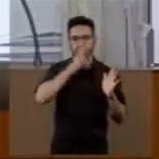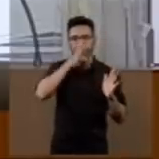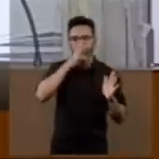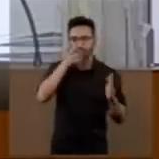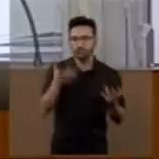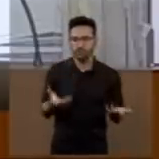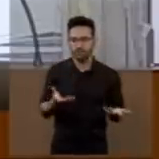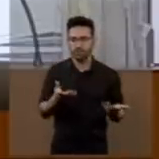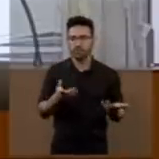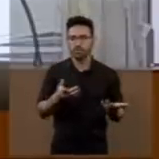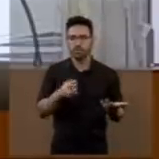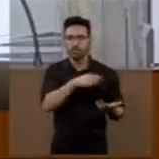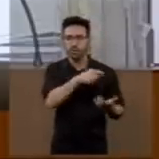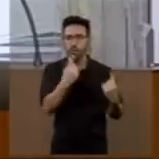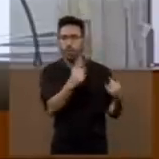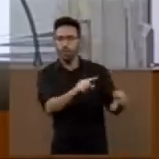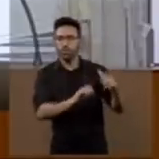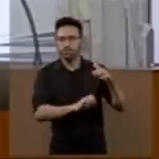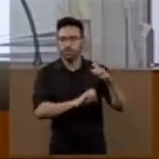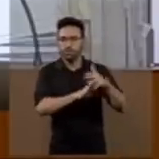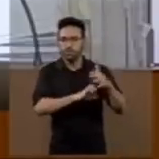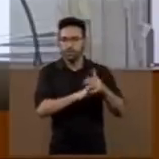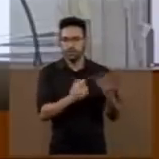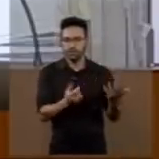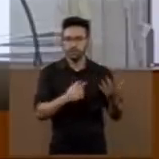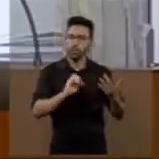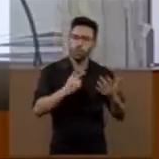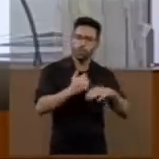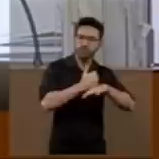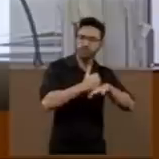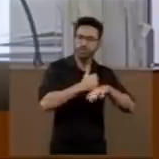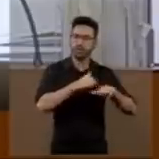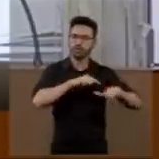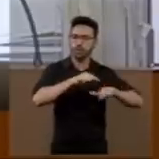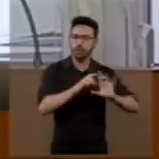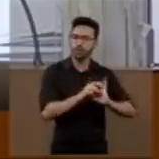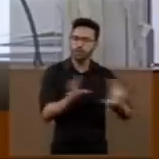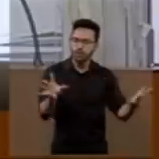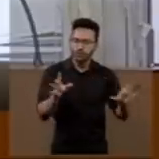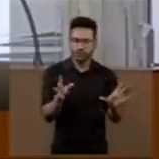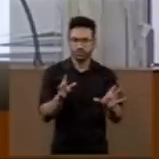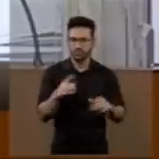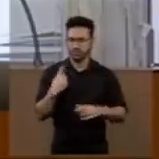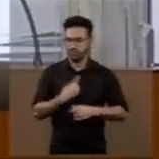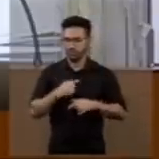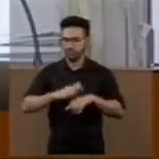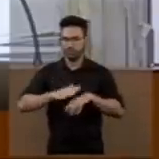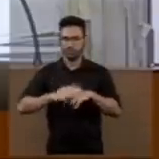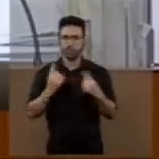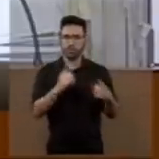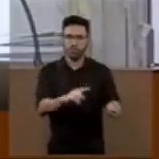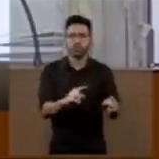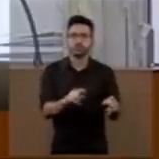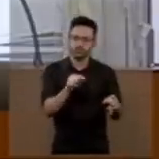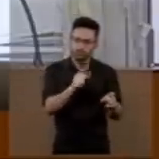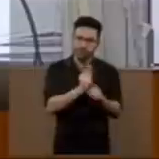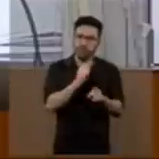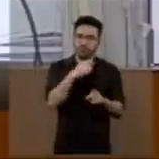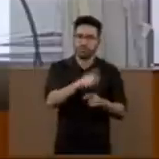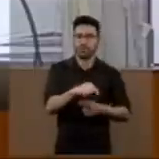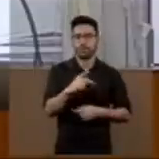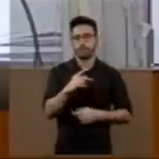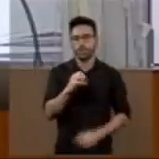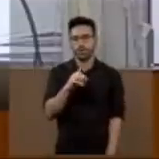desproporcionais ao exercício de atividade econômica ou profissional lícita, utilizadas como forma de indução ou de coação ao pagamento de